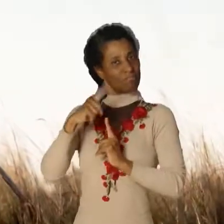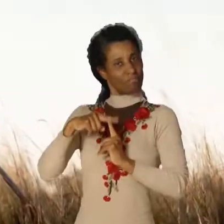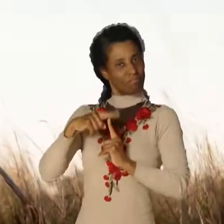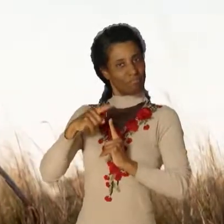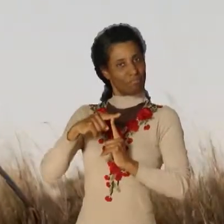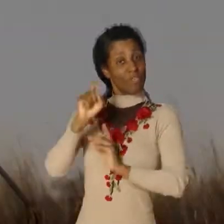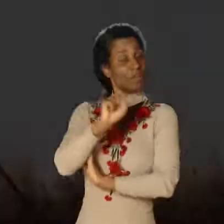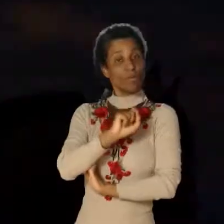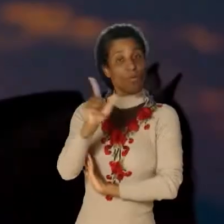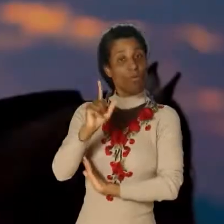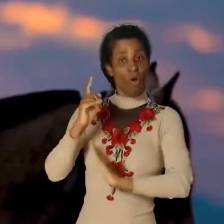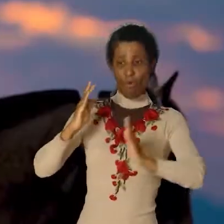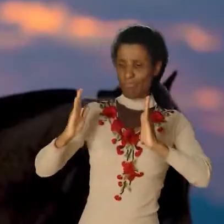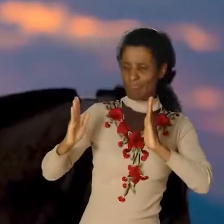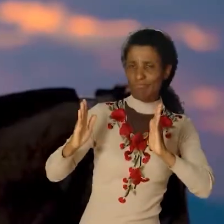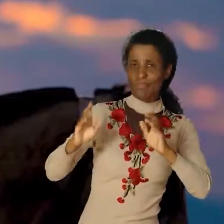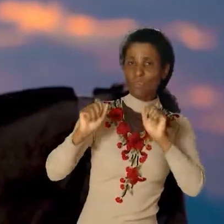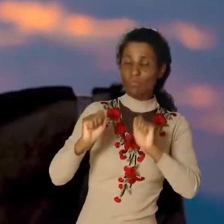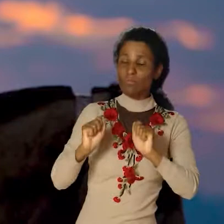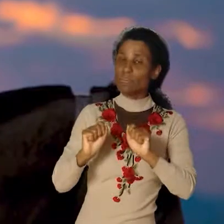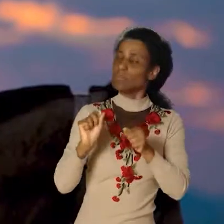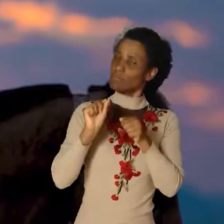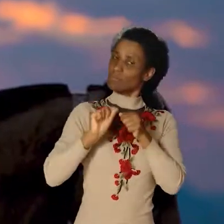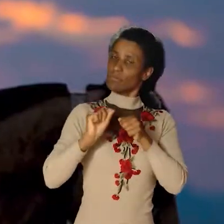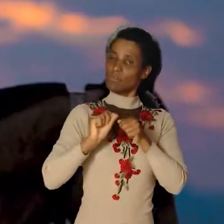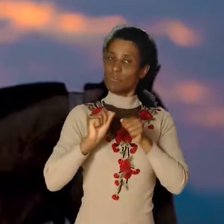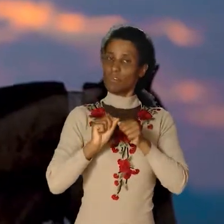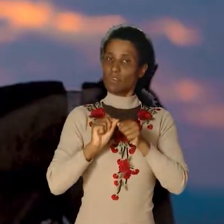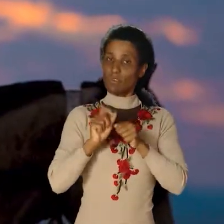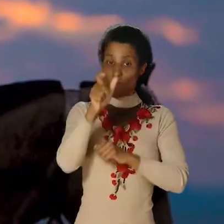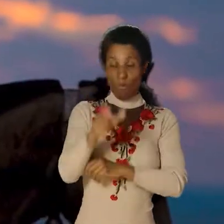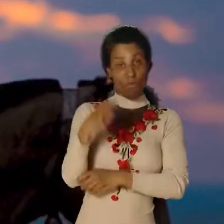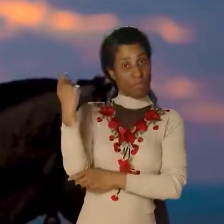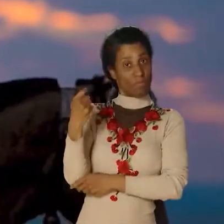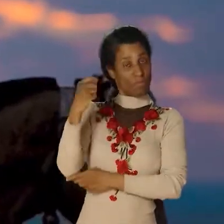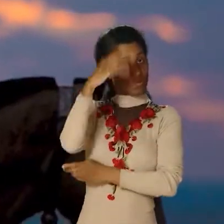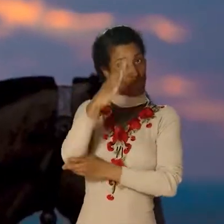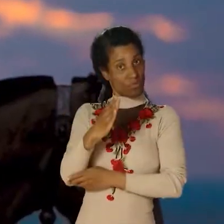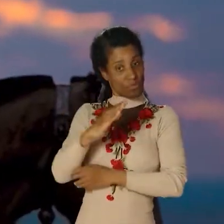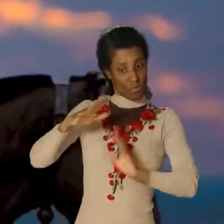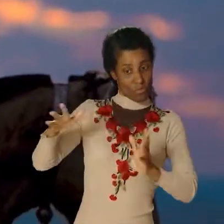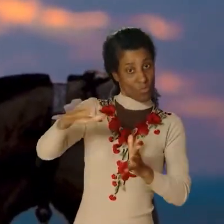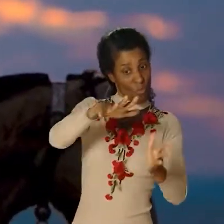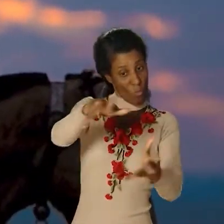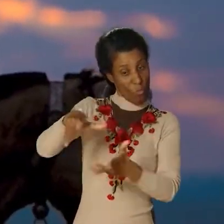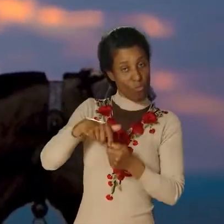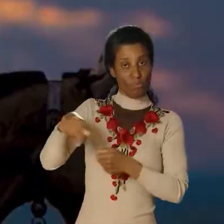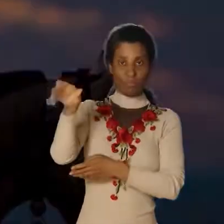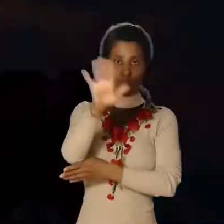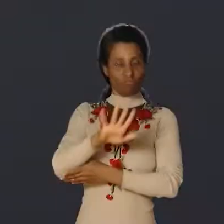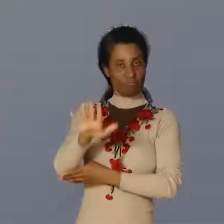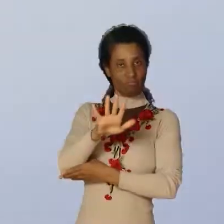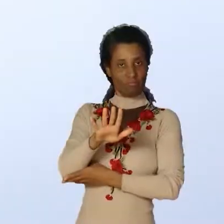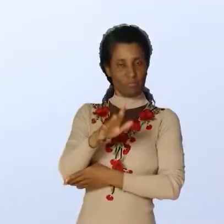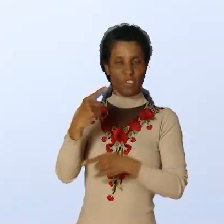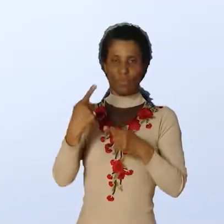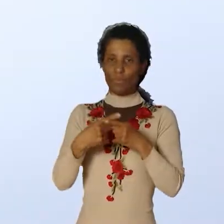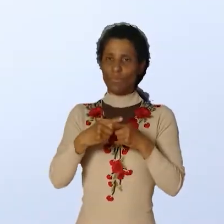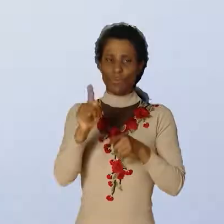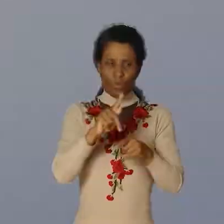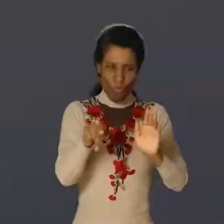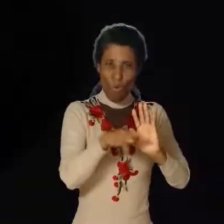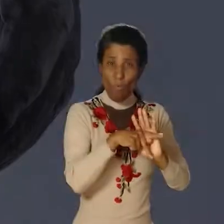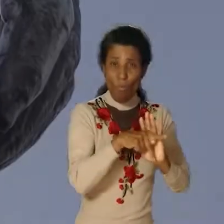espécie? Qual o paralelo que se pode traçar em relação ao gaúcho no Brasil e no mundo? Pois ele não